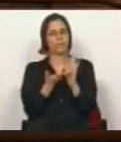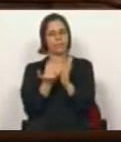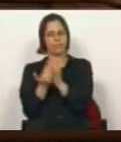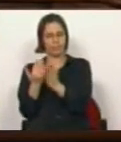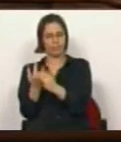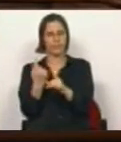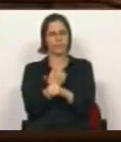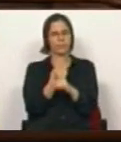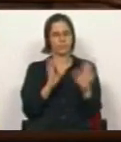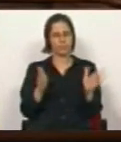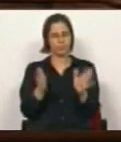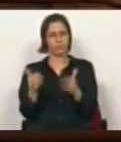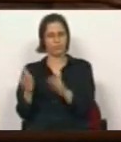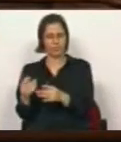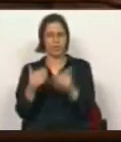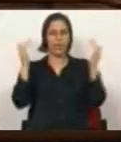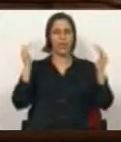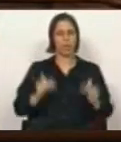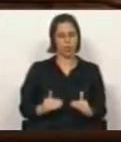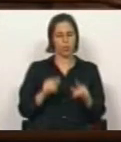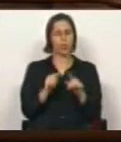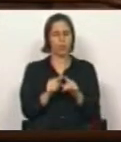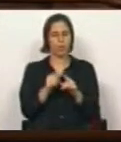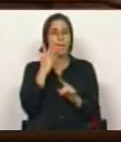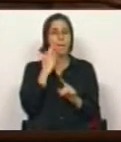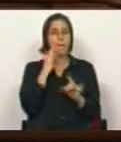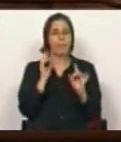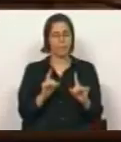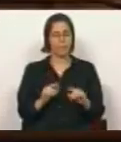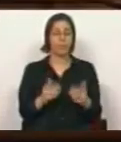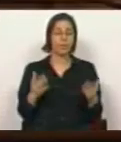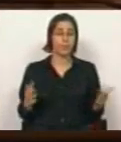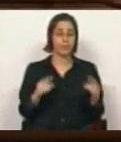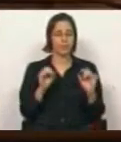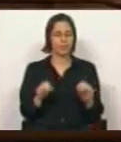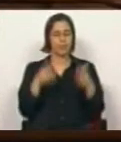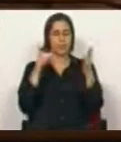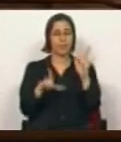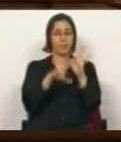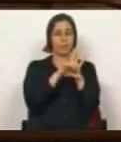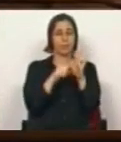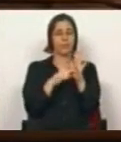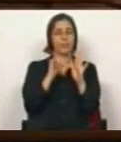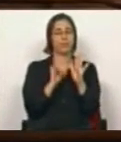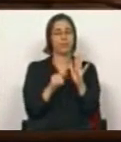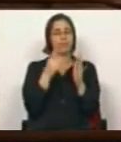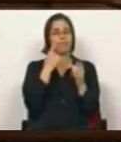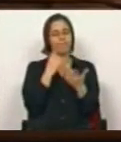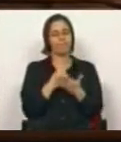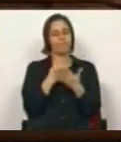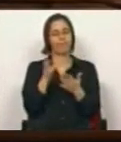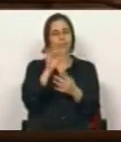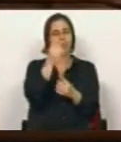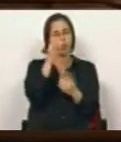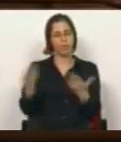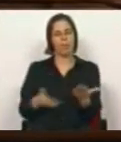da utilização de embalagens e a redução da utilização de plástico. E esta iniciativa legislativa é, assim, mais um contributo,